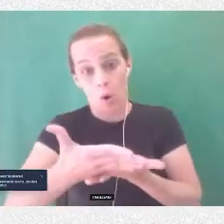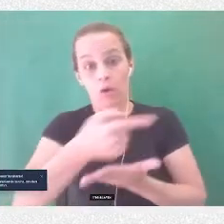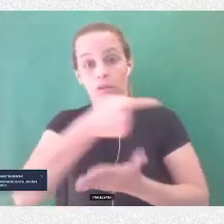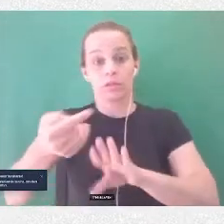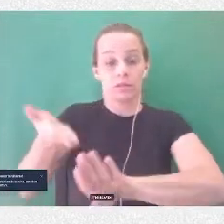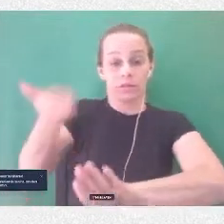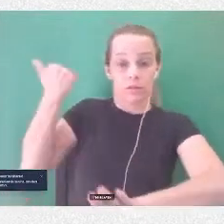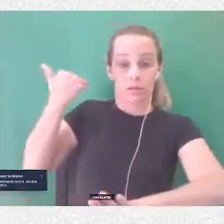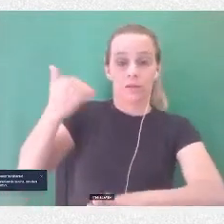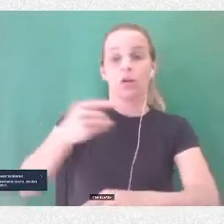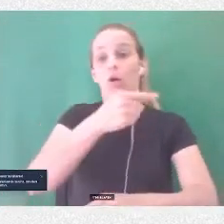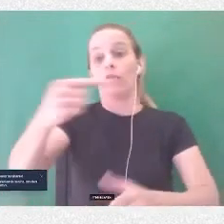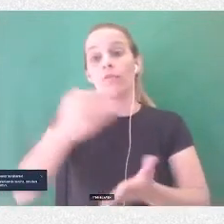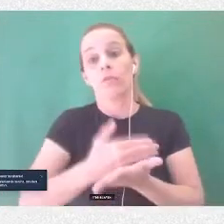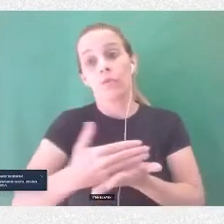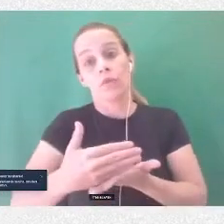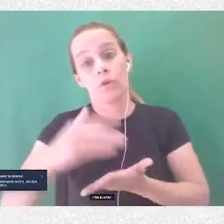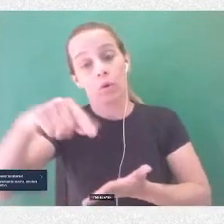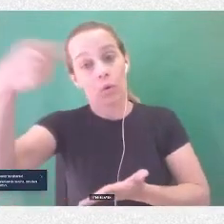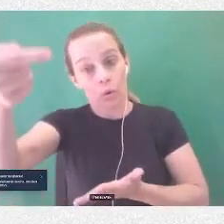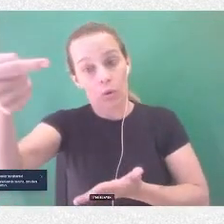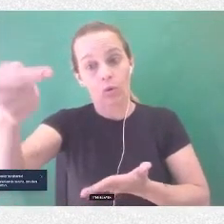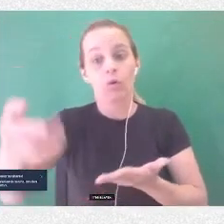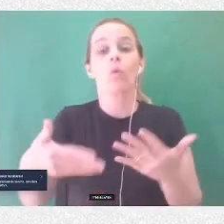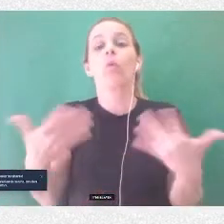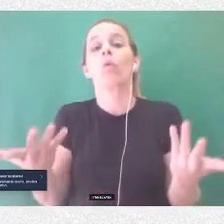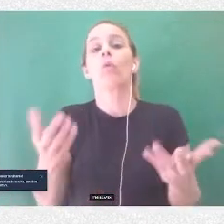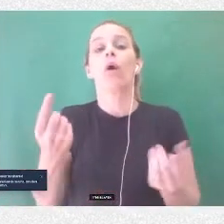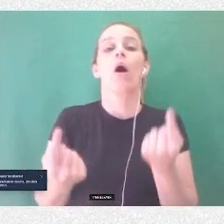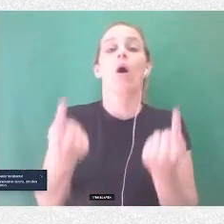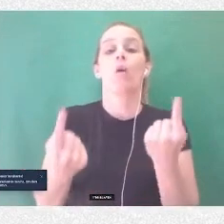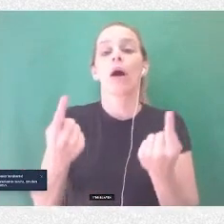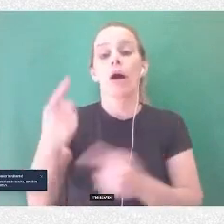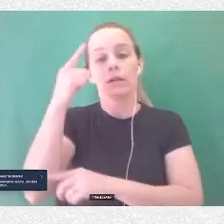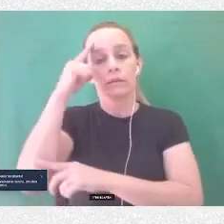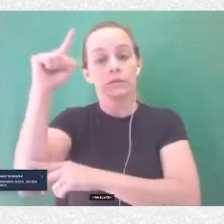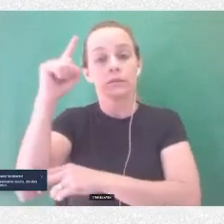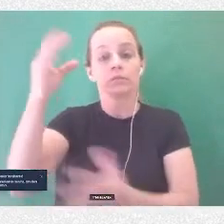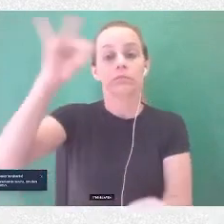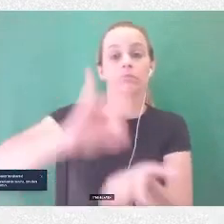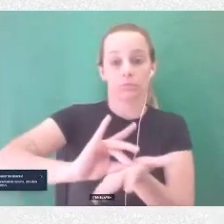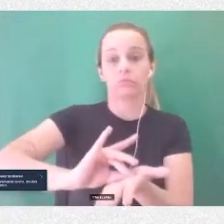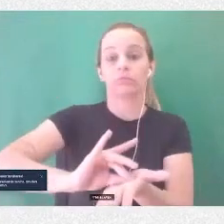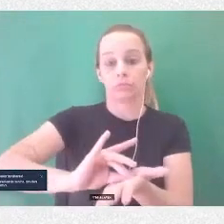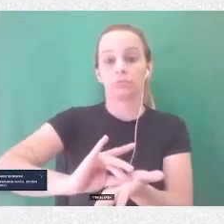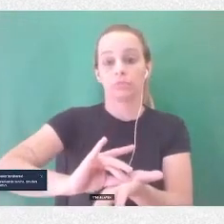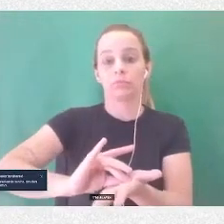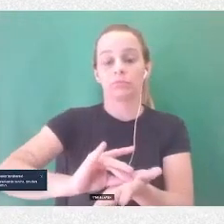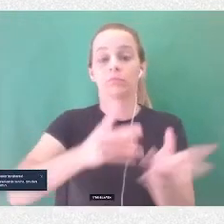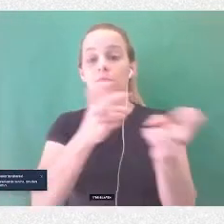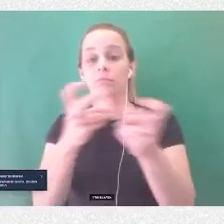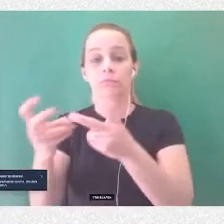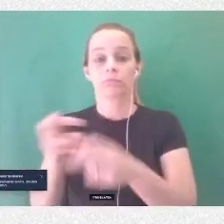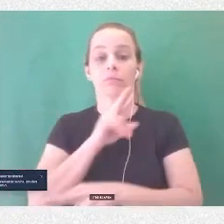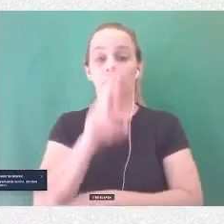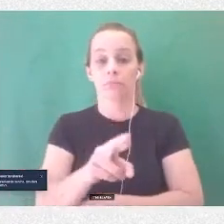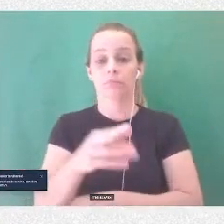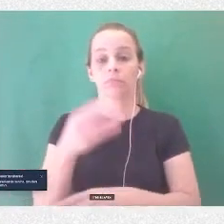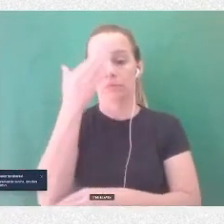Vai começar na semana que vem? Qual que é com relação à data mesmo? Daqui a um ano para a gente poder observar os resultados?